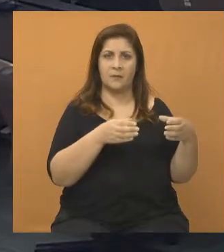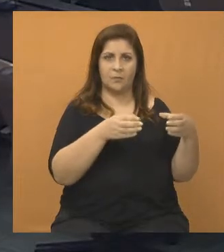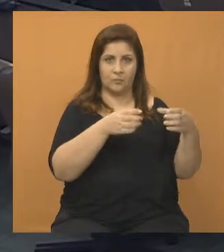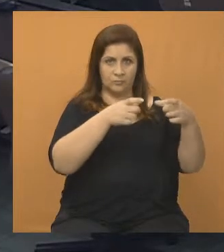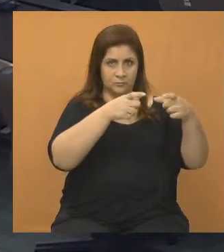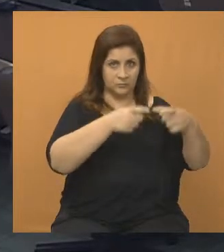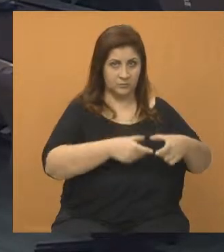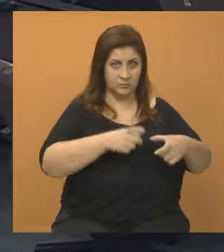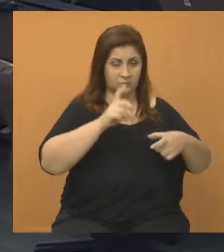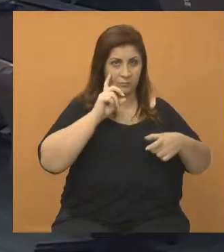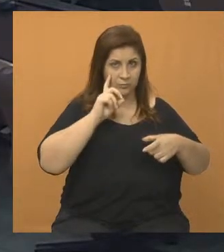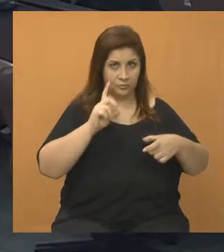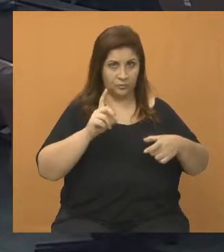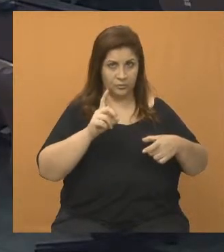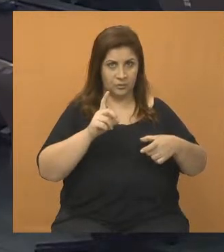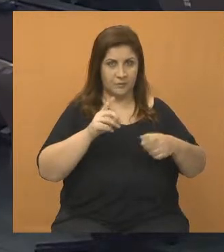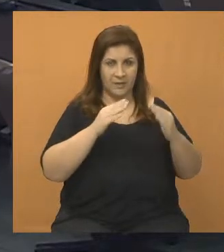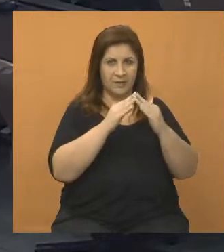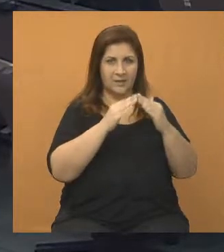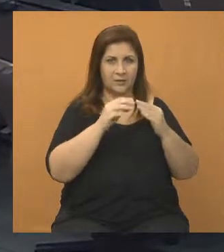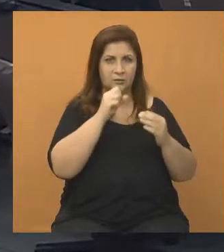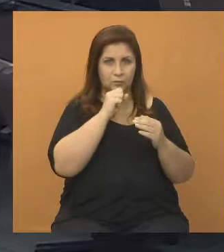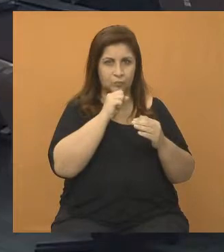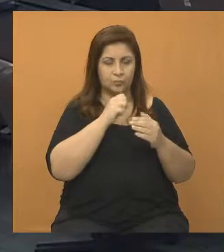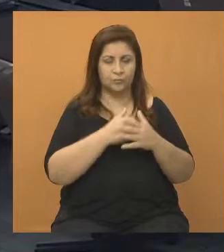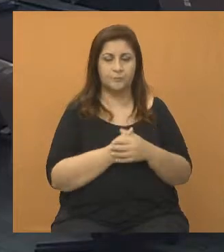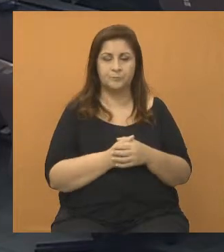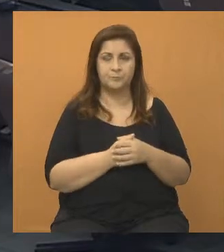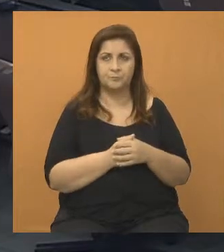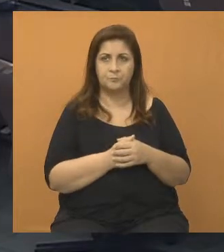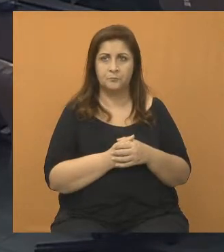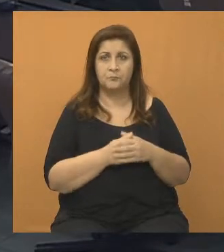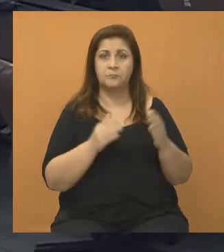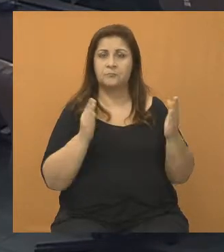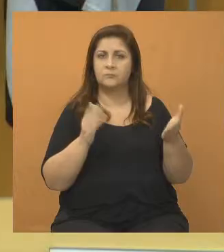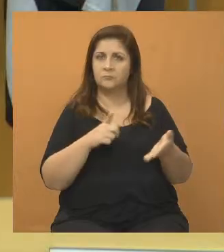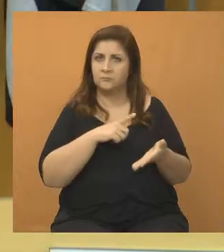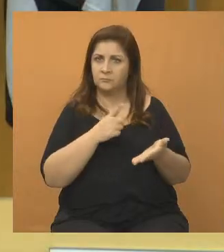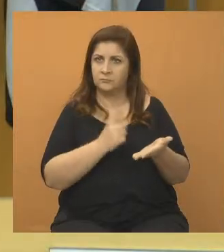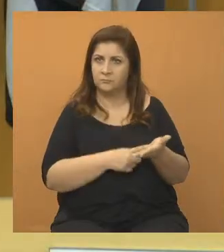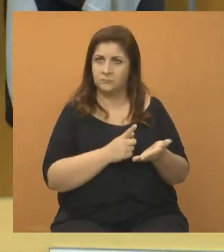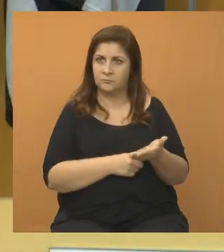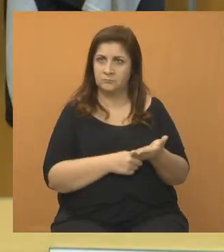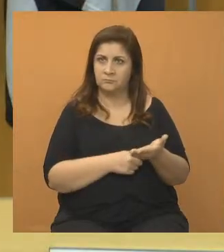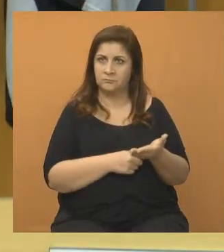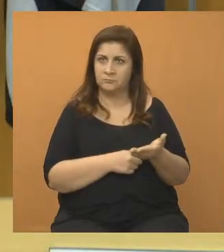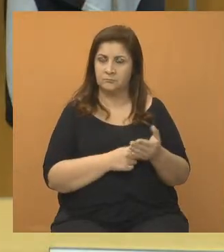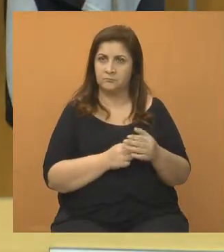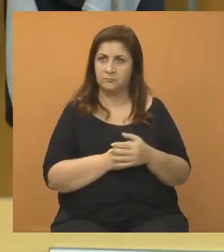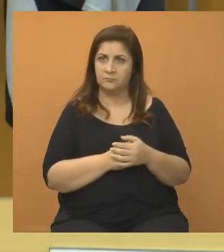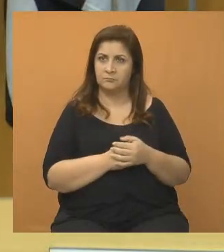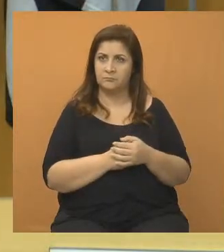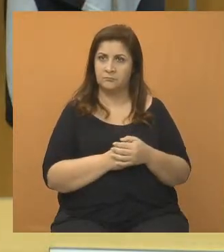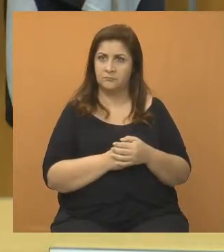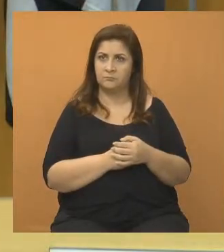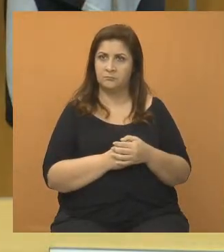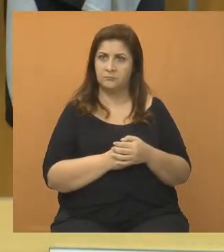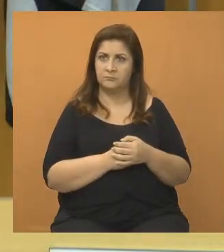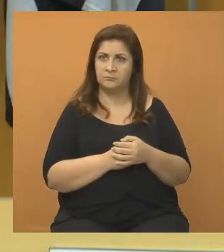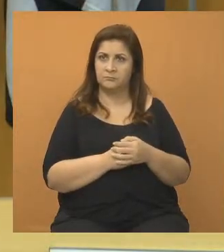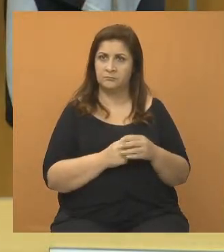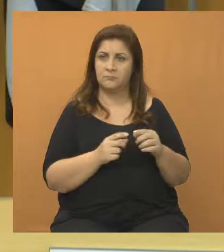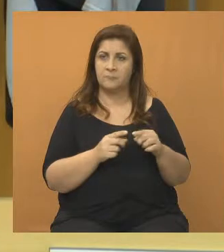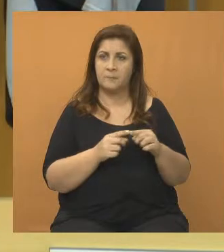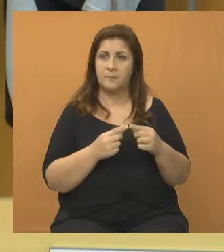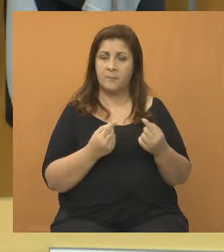convênio, né? E por mais que ainda o convênio ele é meio que o